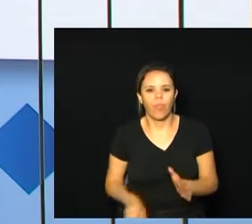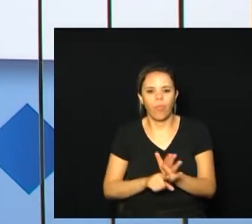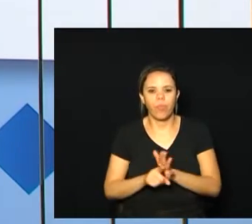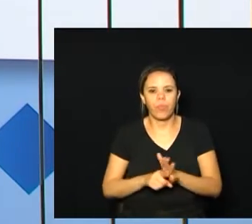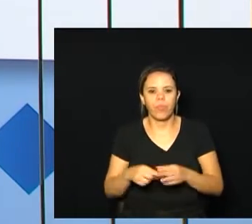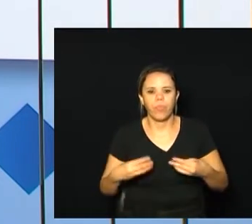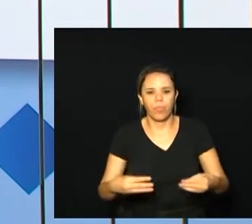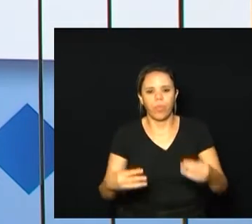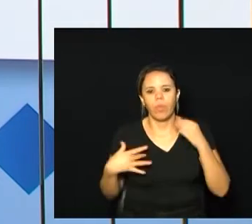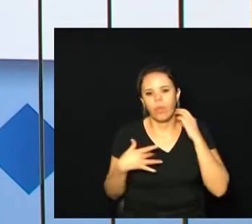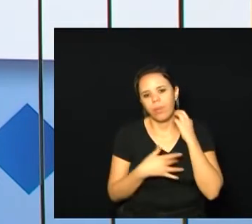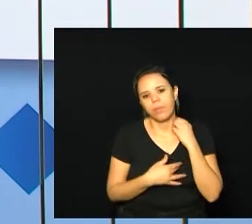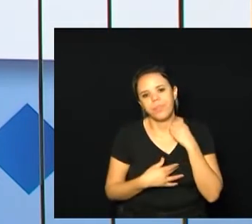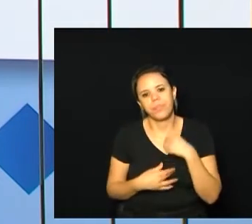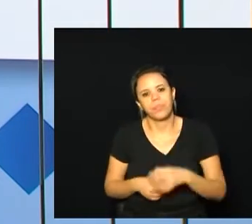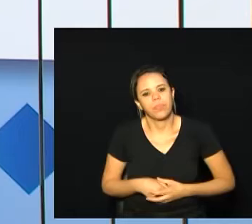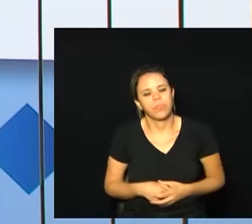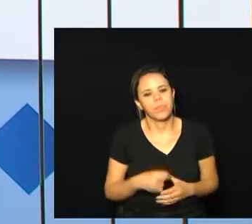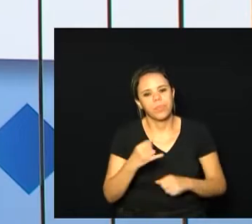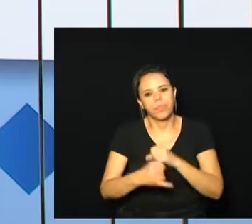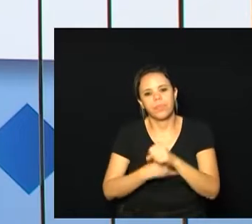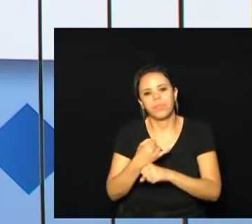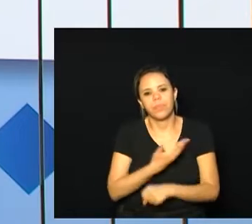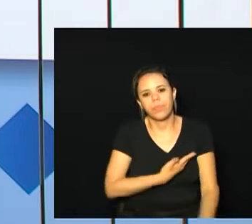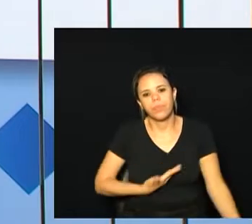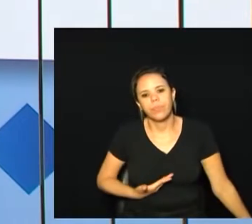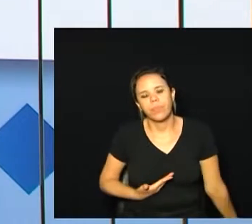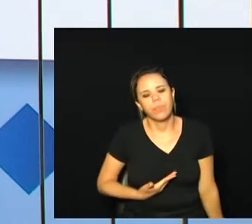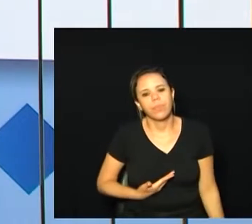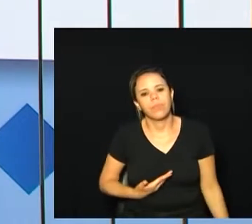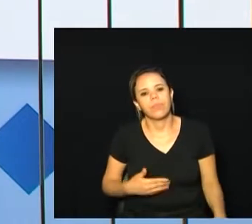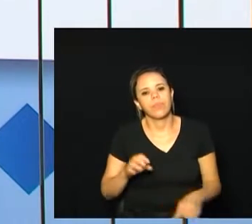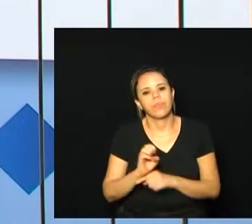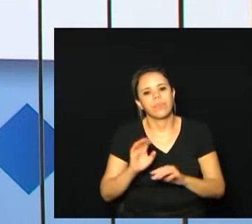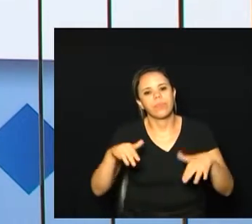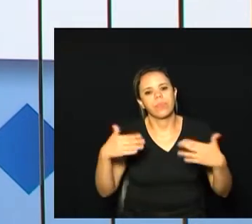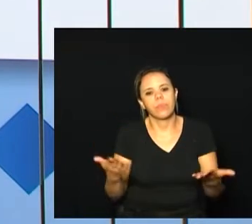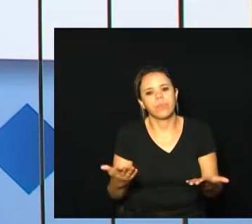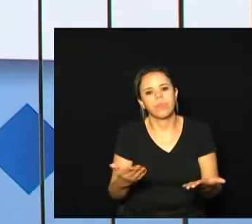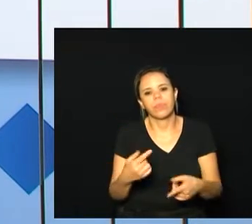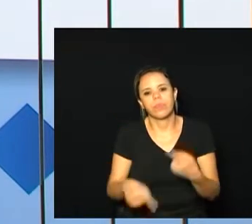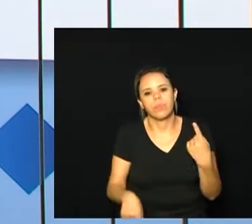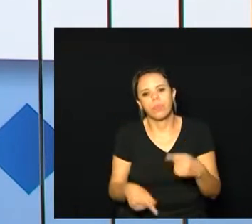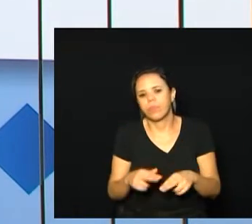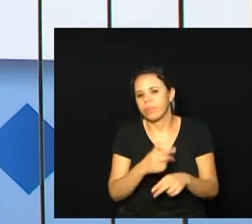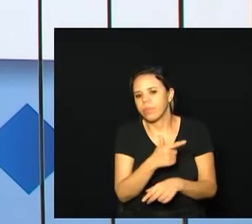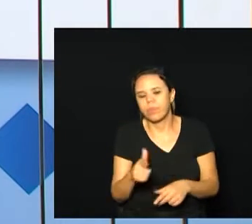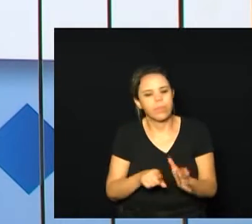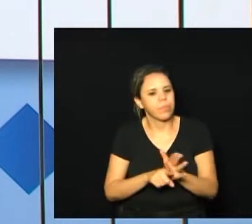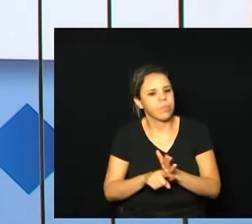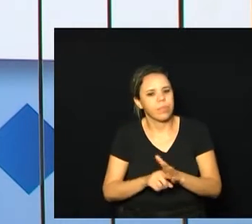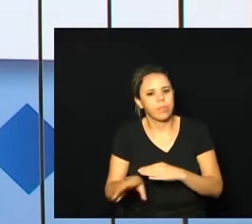Ministério da Saúde e também no site do Governo do Estado estão fora do ar. Por isso, nós não temos os